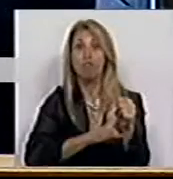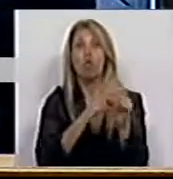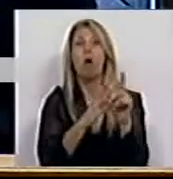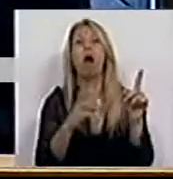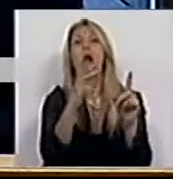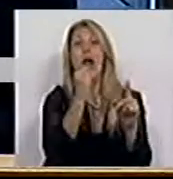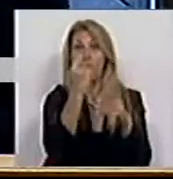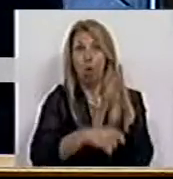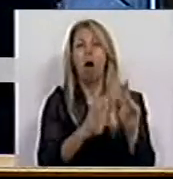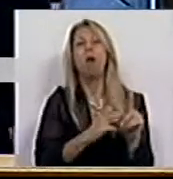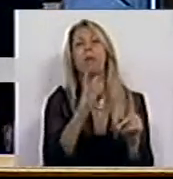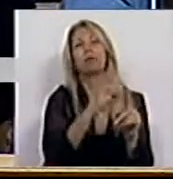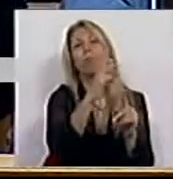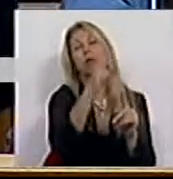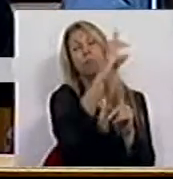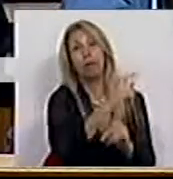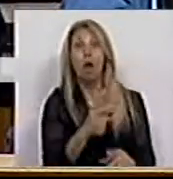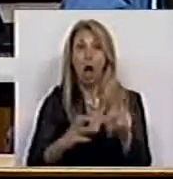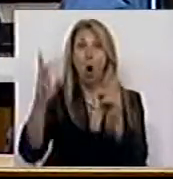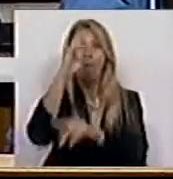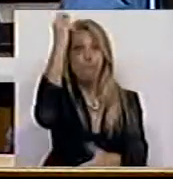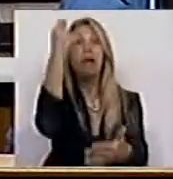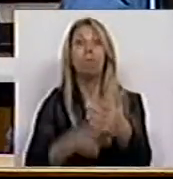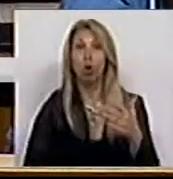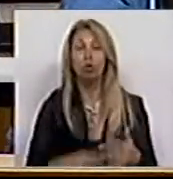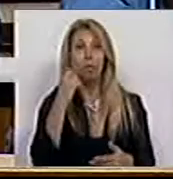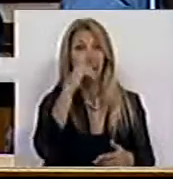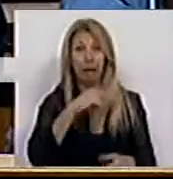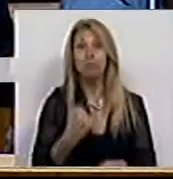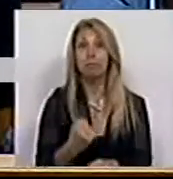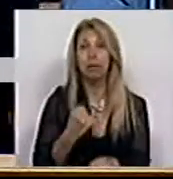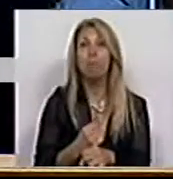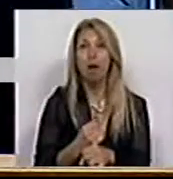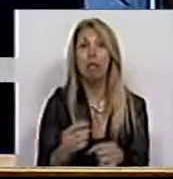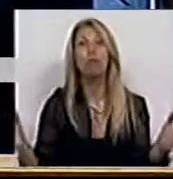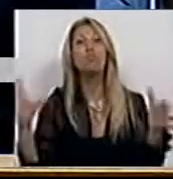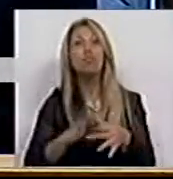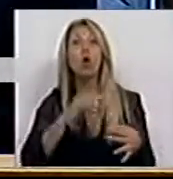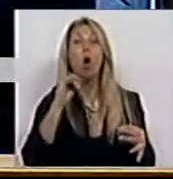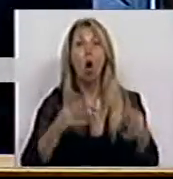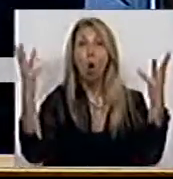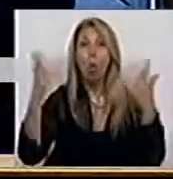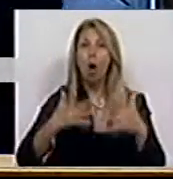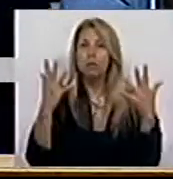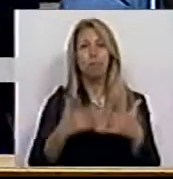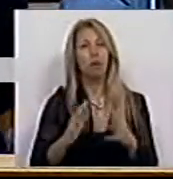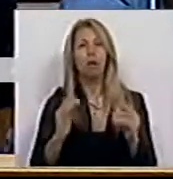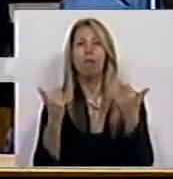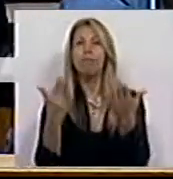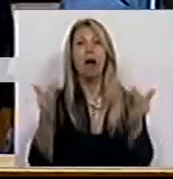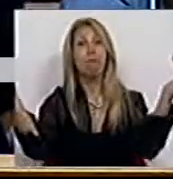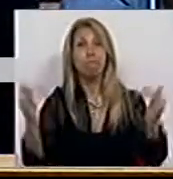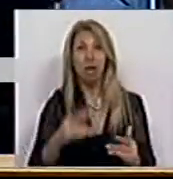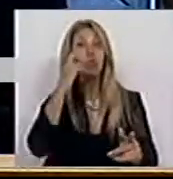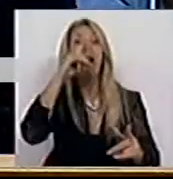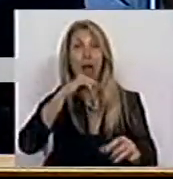Ao aumento da carga fiscal sobre quem trabalha, corresponde o orçamento que menos oferece a quem vive do